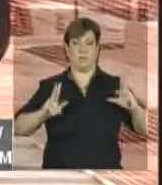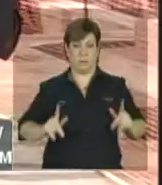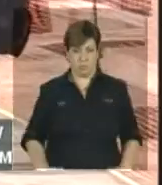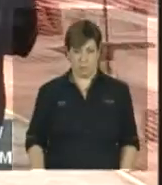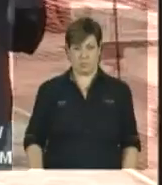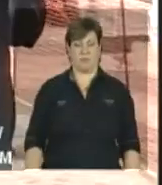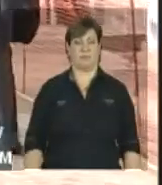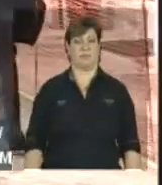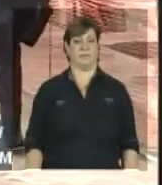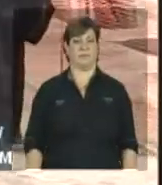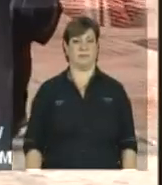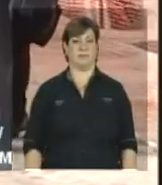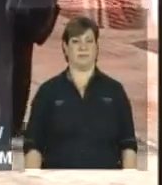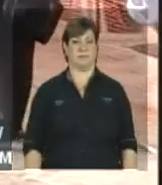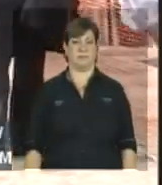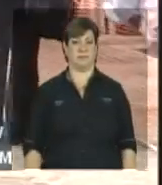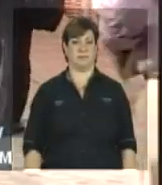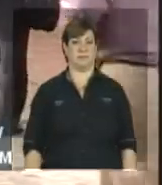de água.